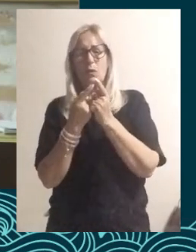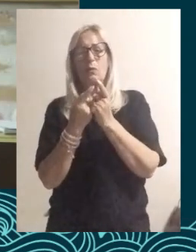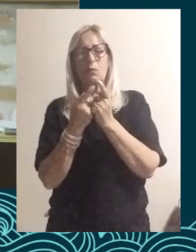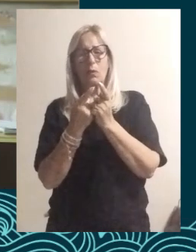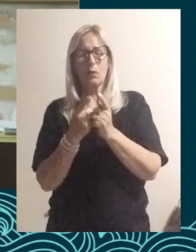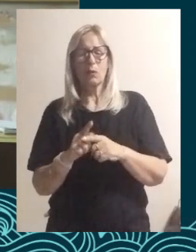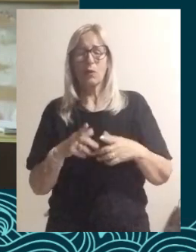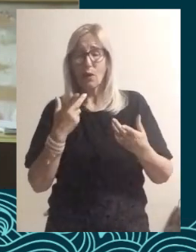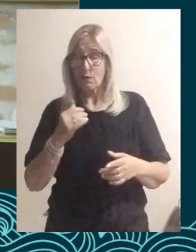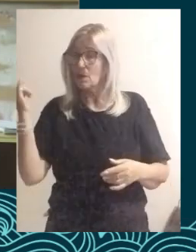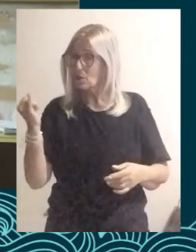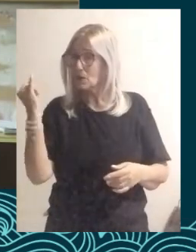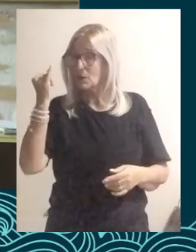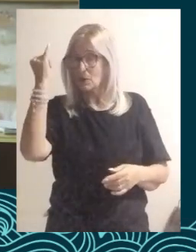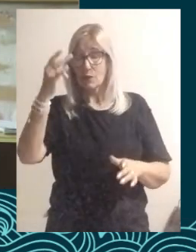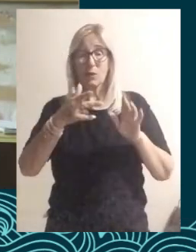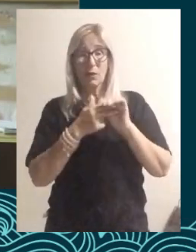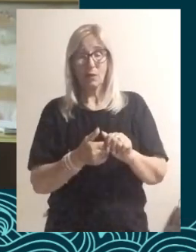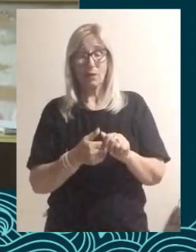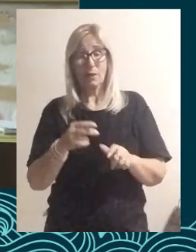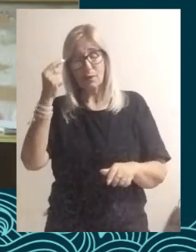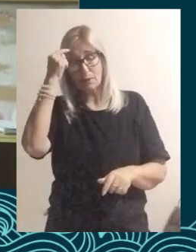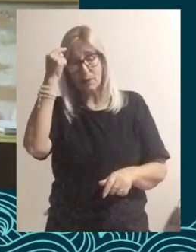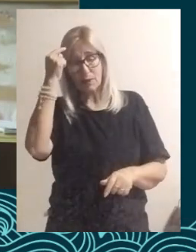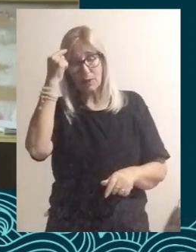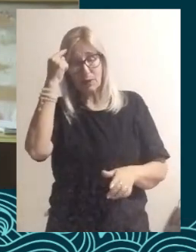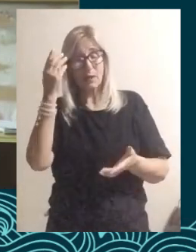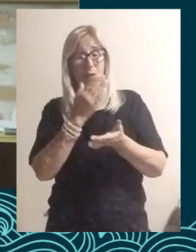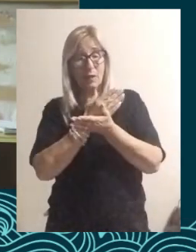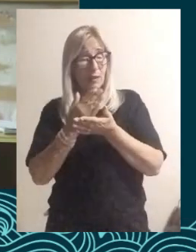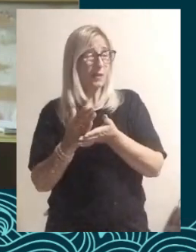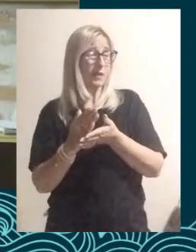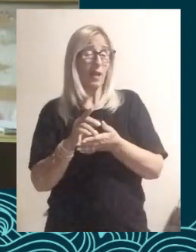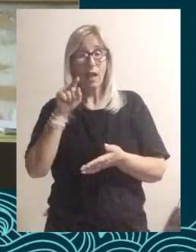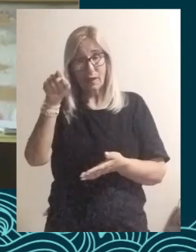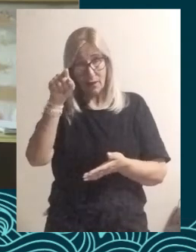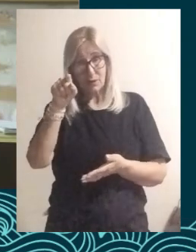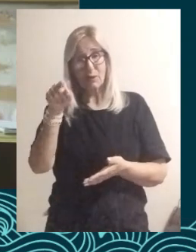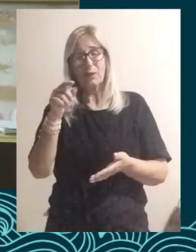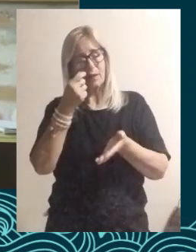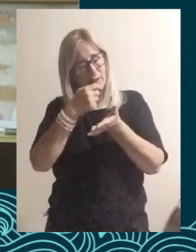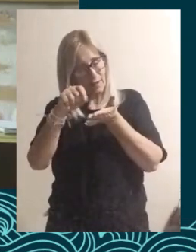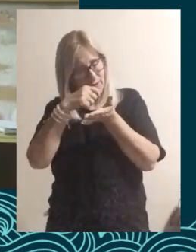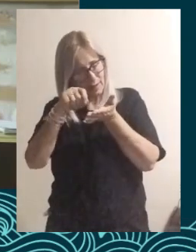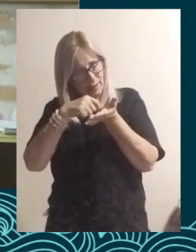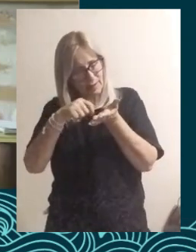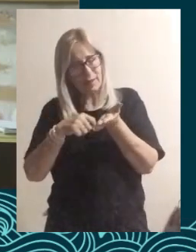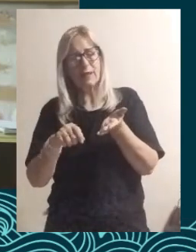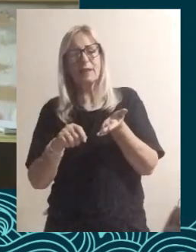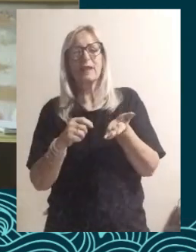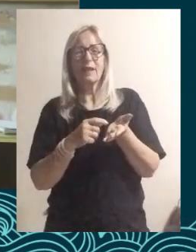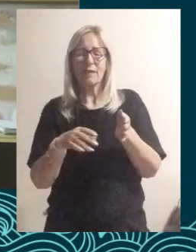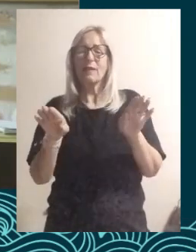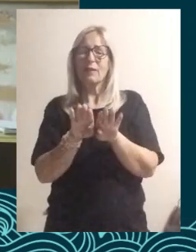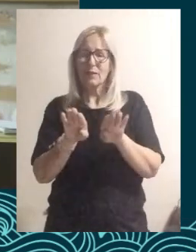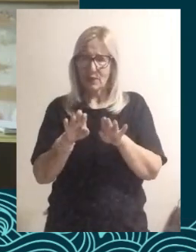sobre isso, né? Foi muito importante e essas reflexões vieram a partir da tua